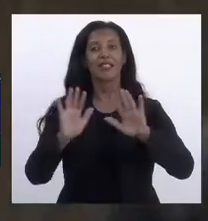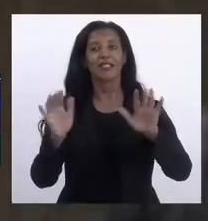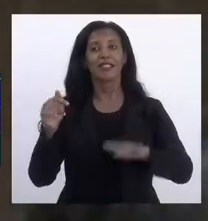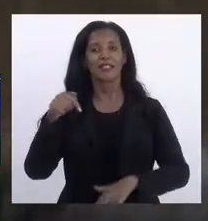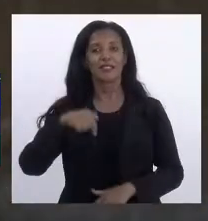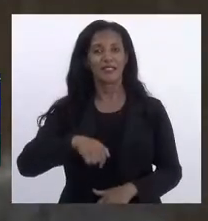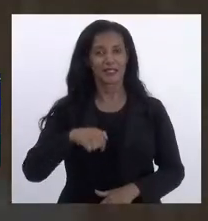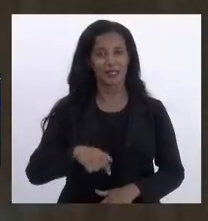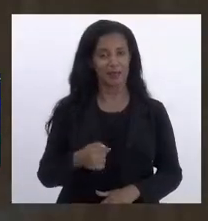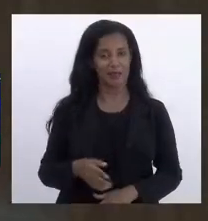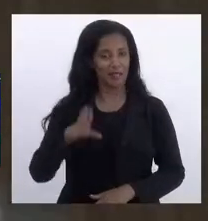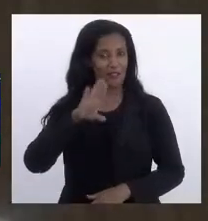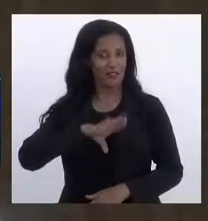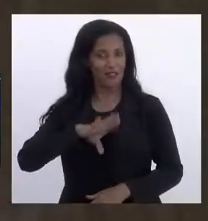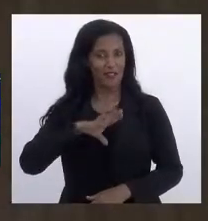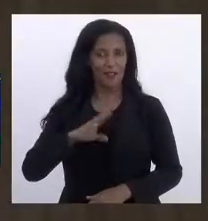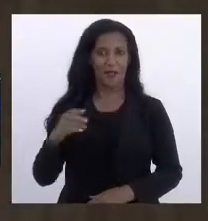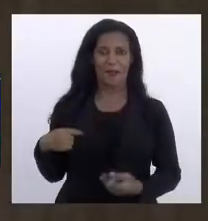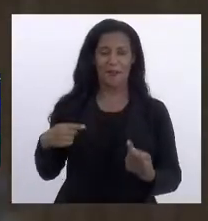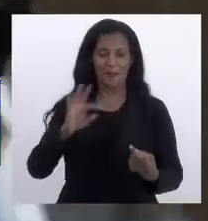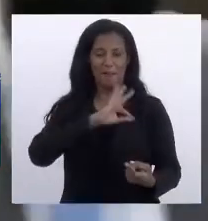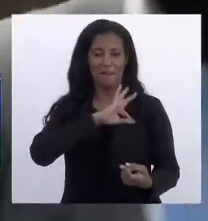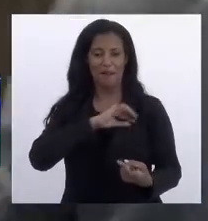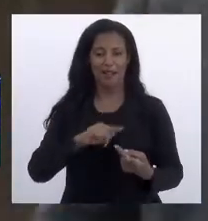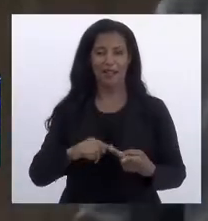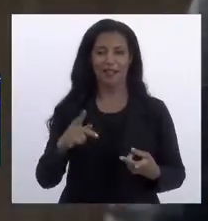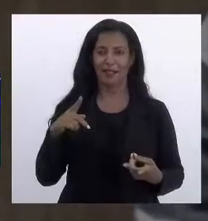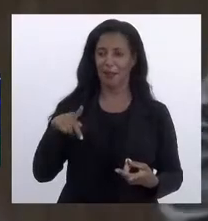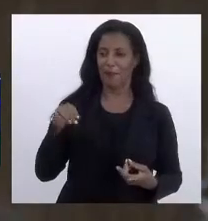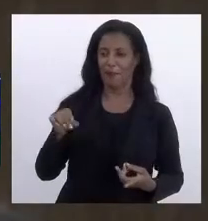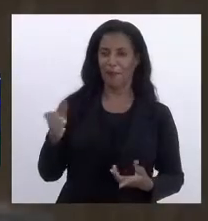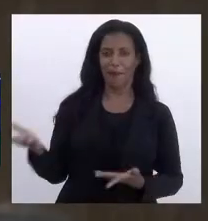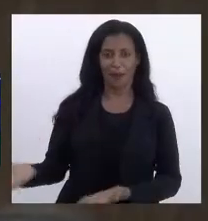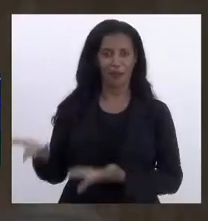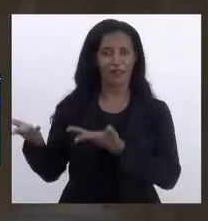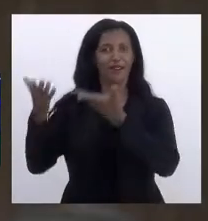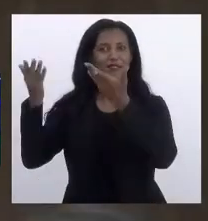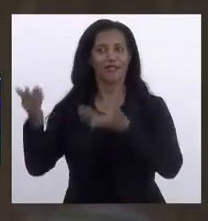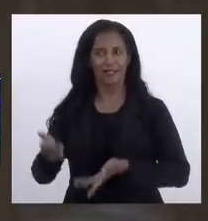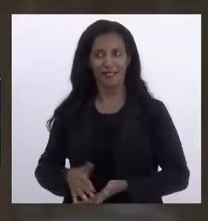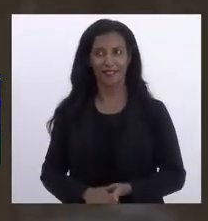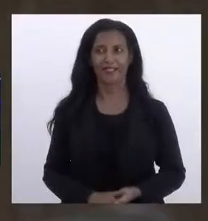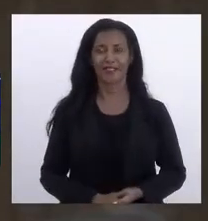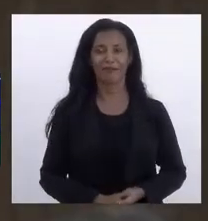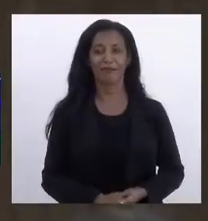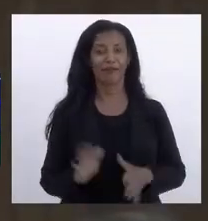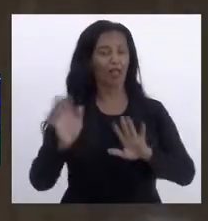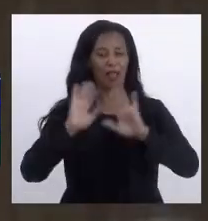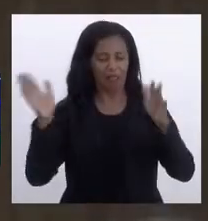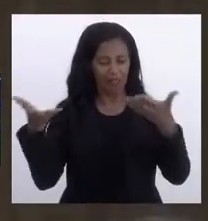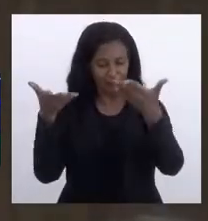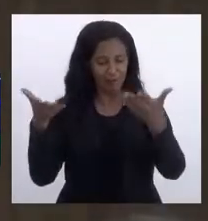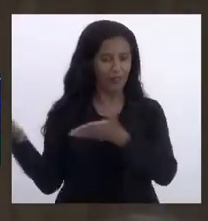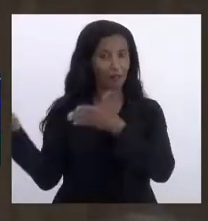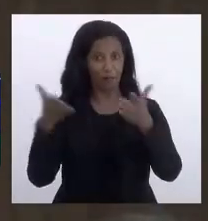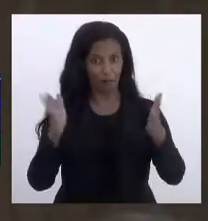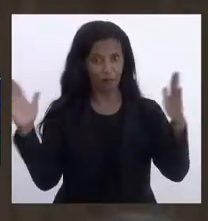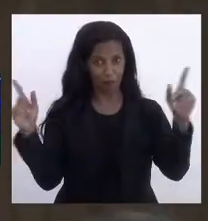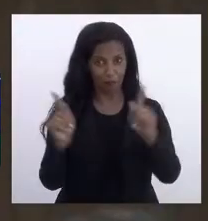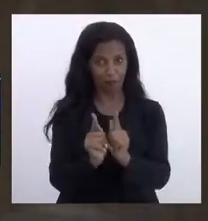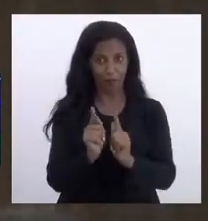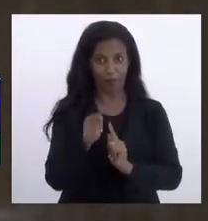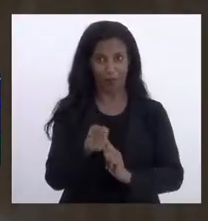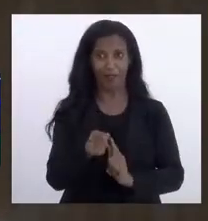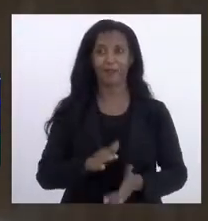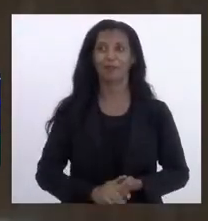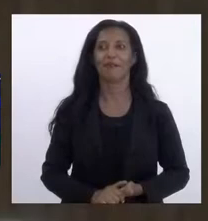unidade vascaína, Paul Bell, Marta Rocha, para ver se o nosso clube não levanta, mas está difícil. Enfim, presidente, aqui muito brevemente agora,